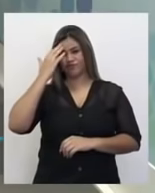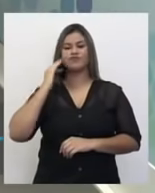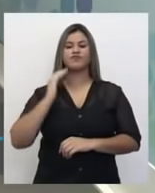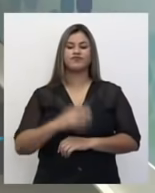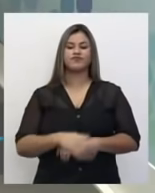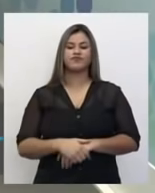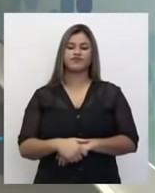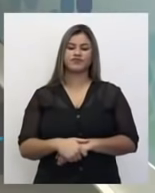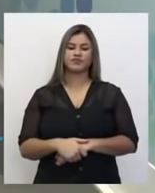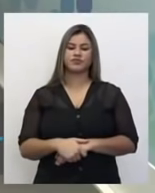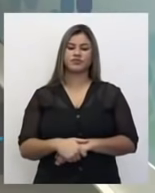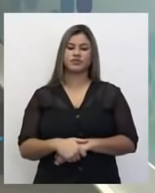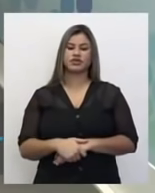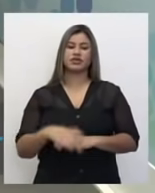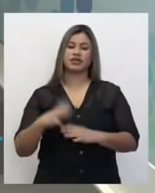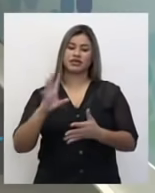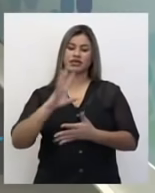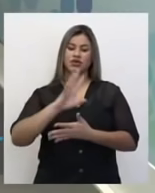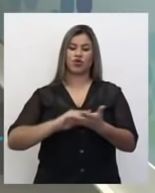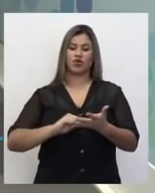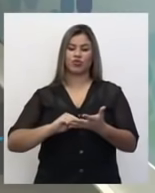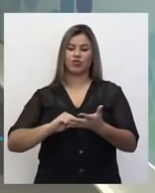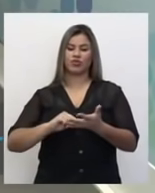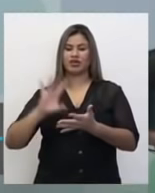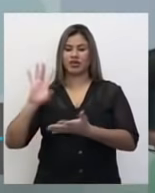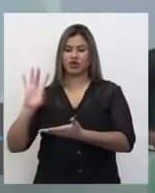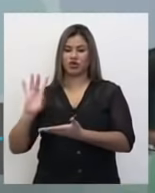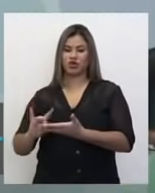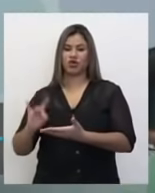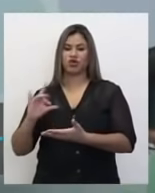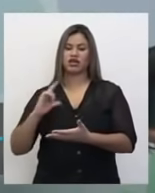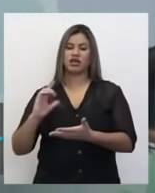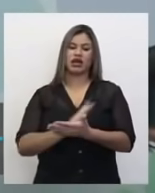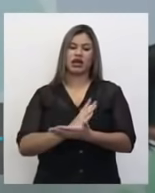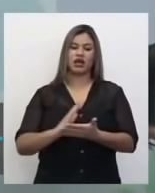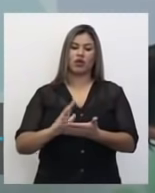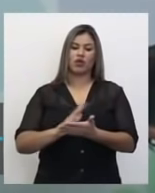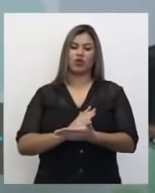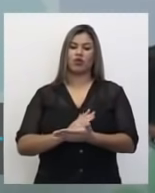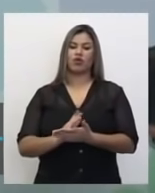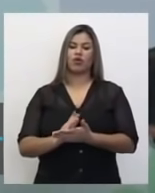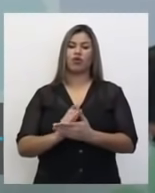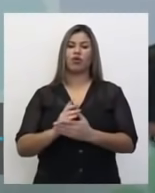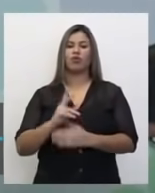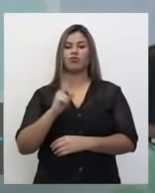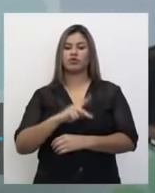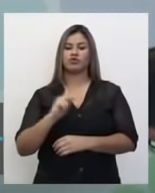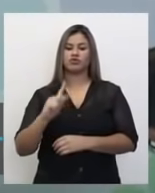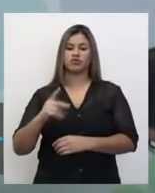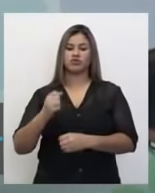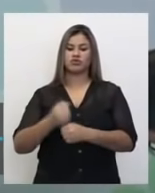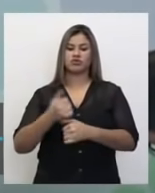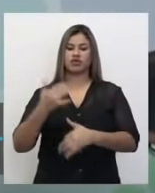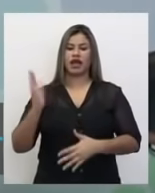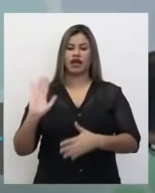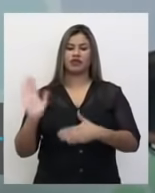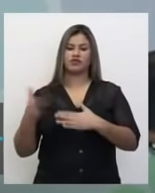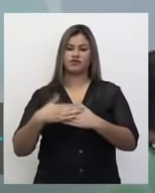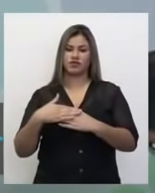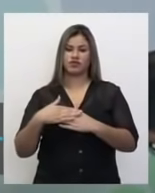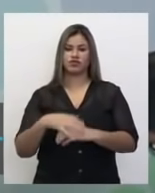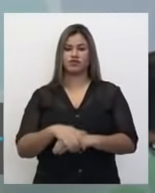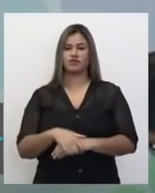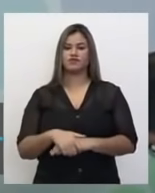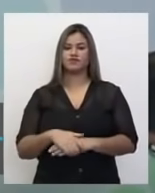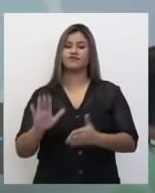Fabi, entre copia e cola, eu encontro algumas assim, professora, por favor, fecha o chat e encontro alguns alunos falando